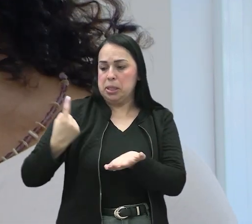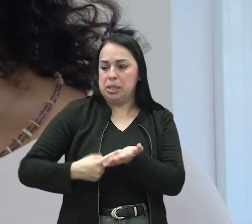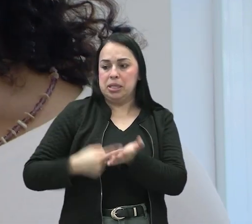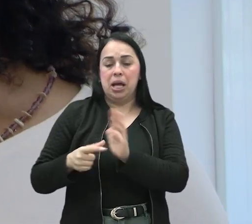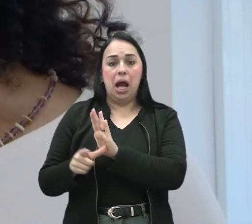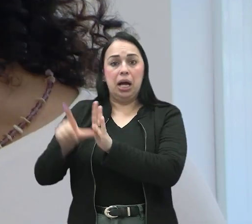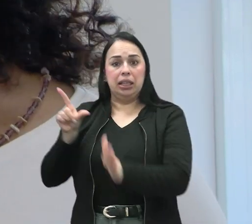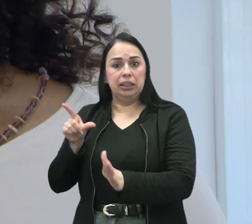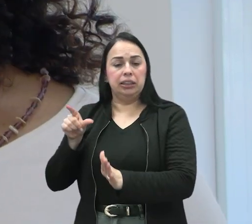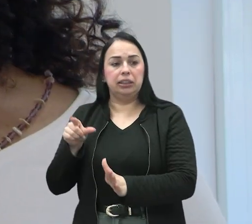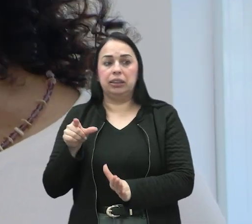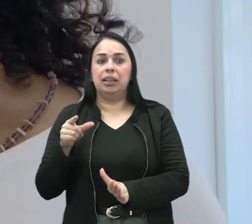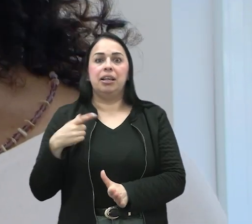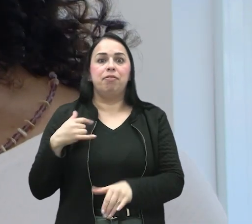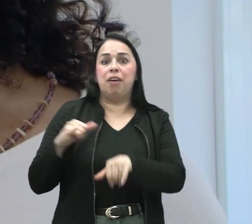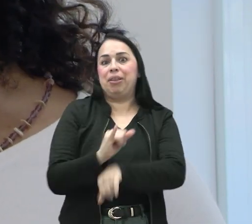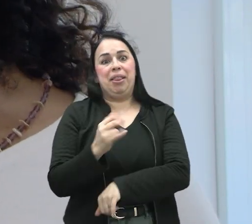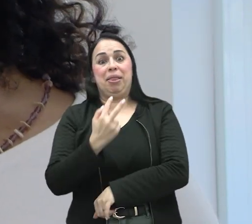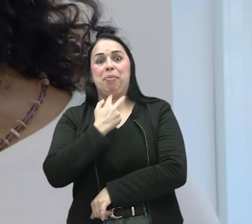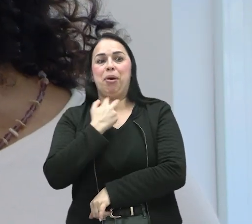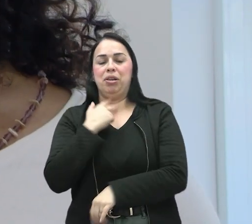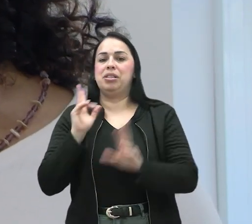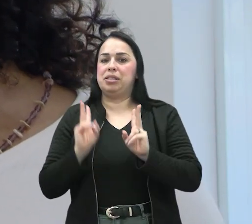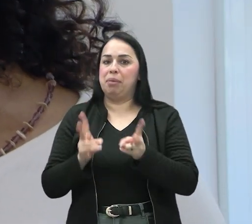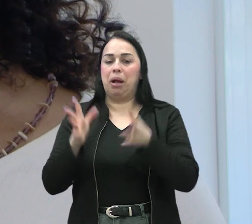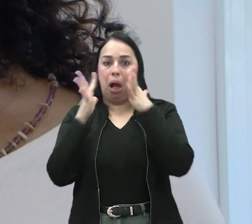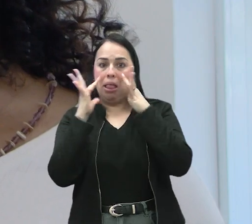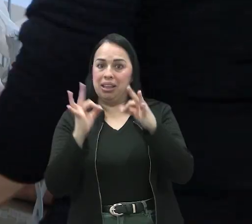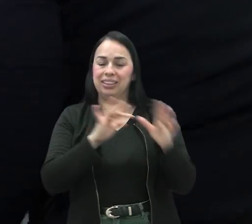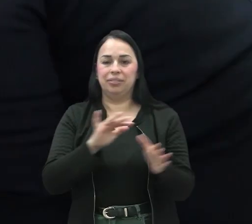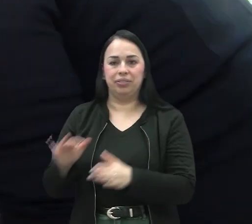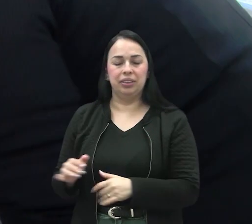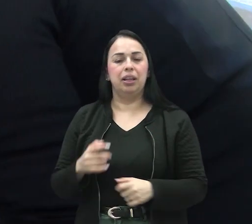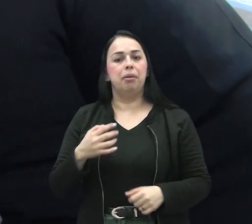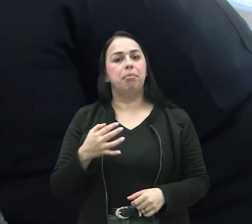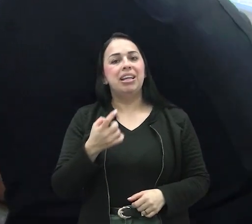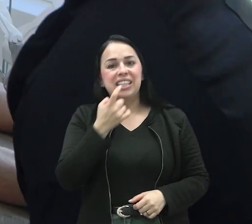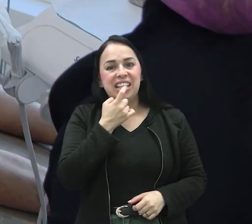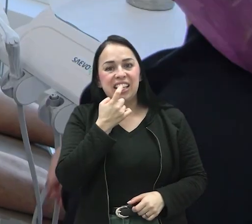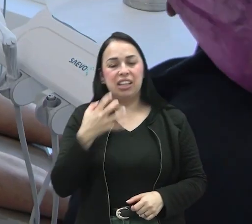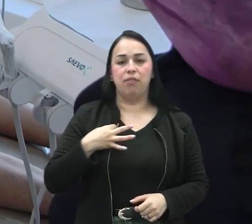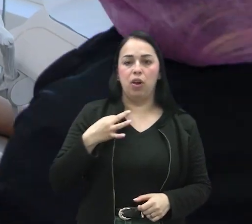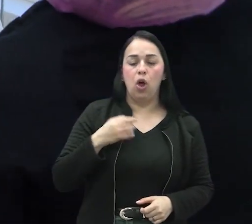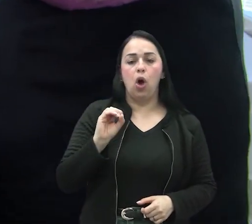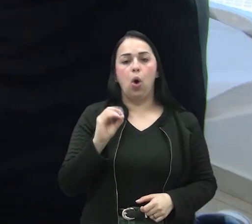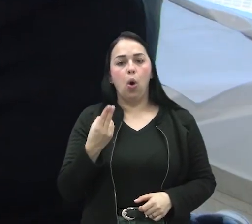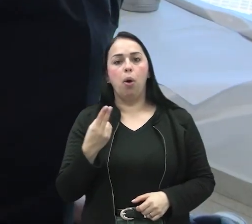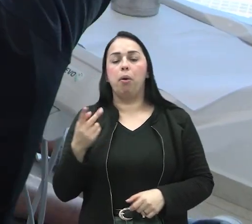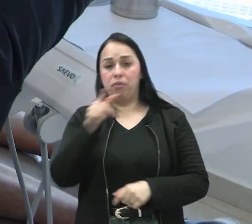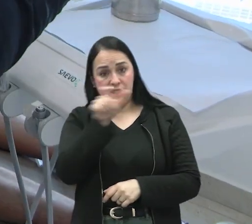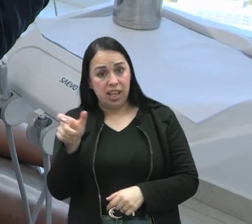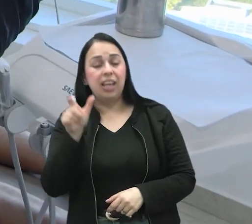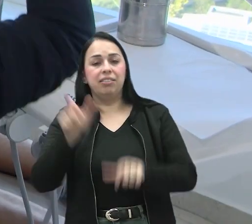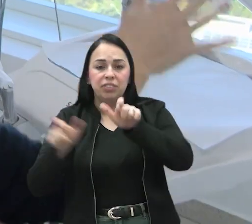fica antenado para não perder as consultas e ir lá receber esse carinho, Para ser dentista voluntário ou buscar